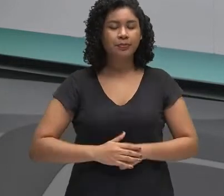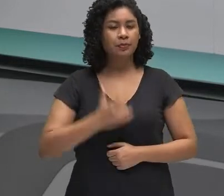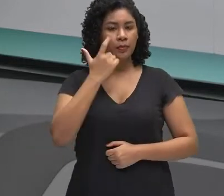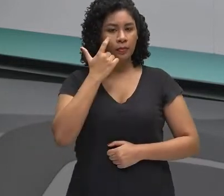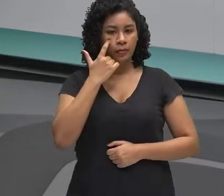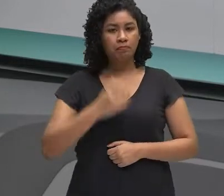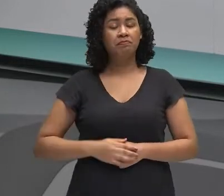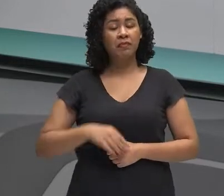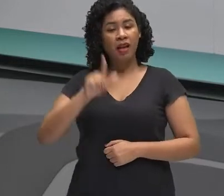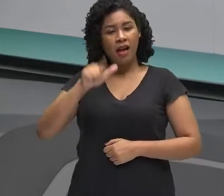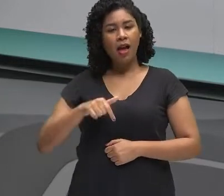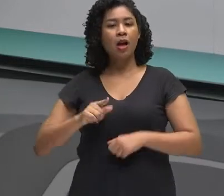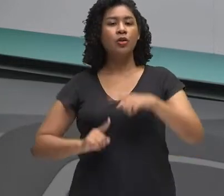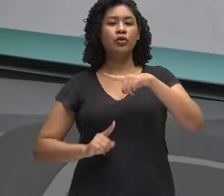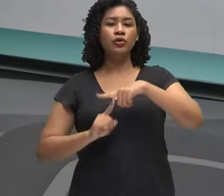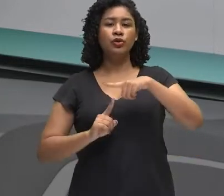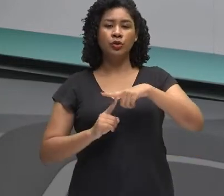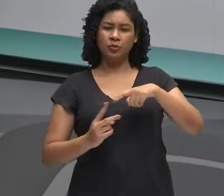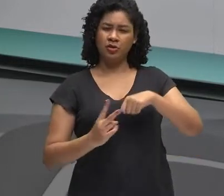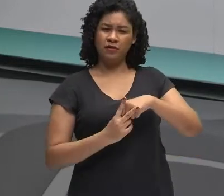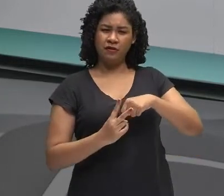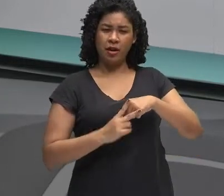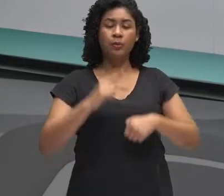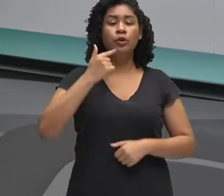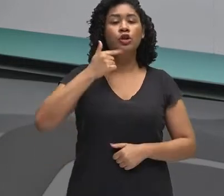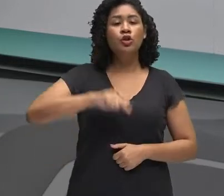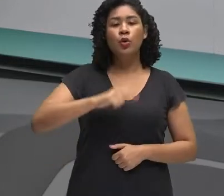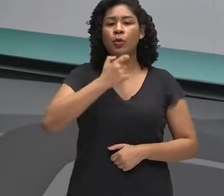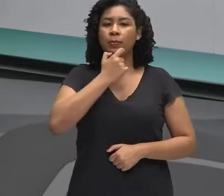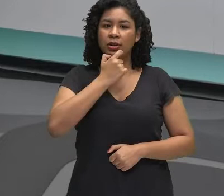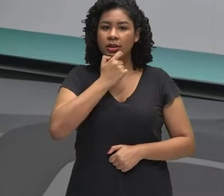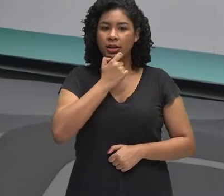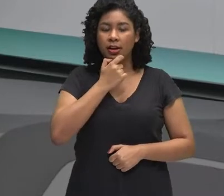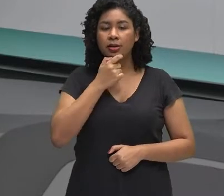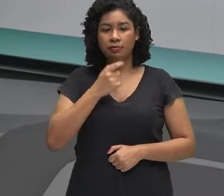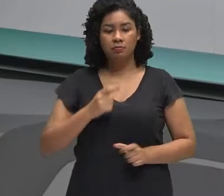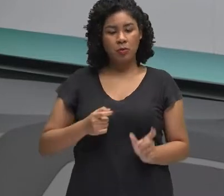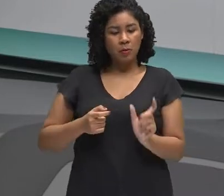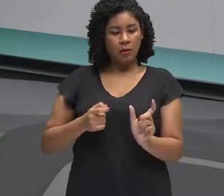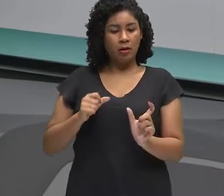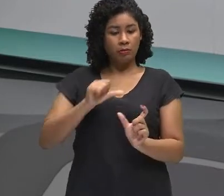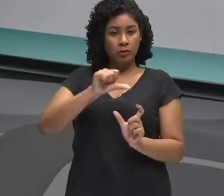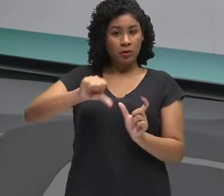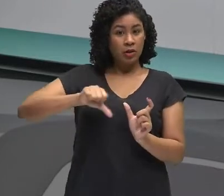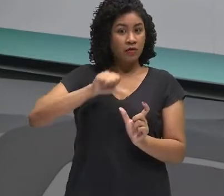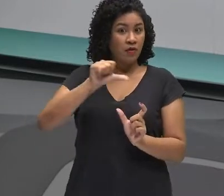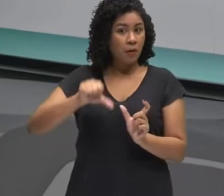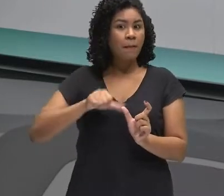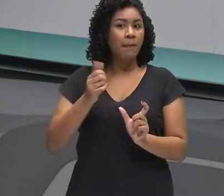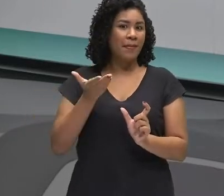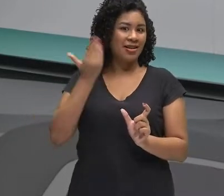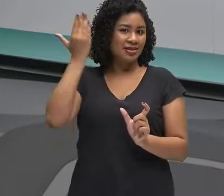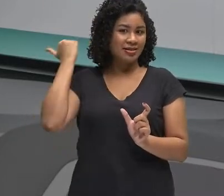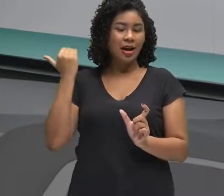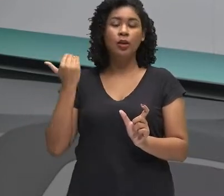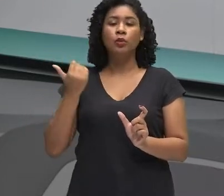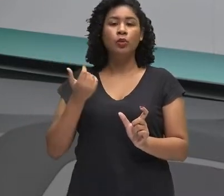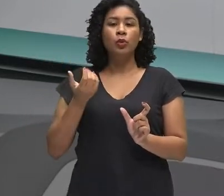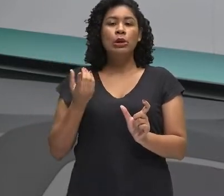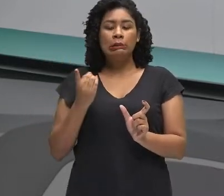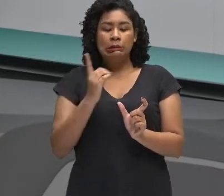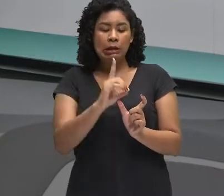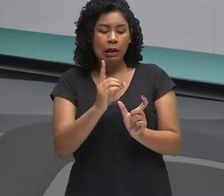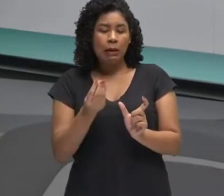aqueles verbos em inglês que, ao serem colocados no passado, não recebem o D